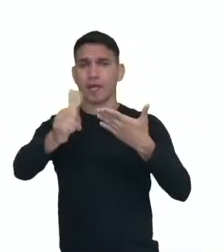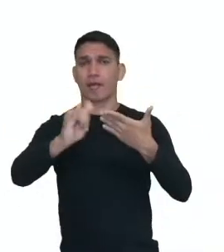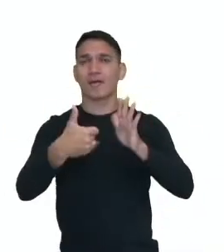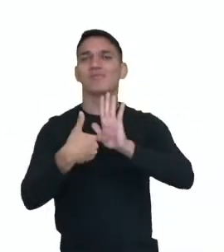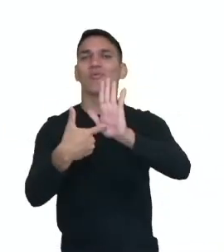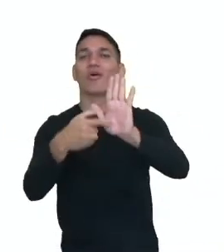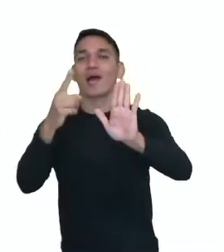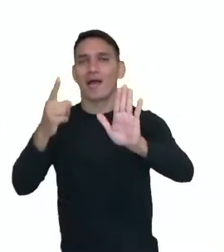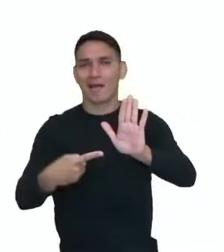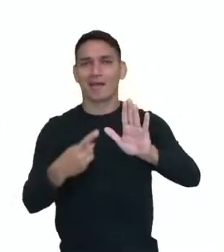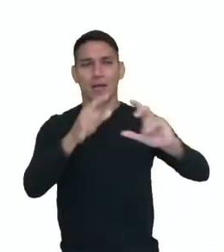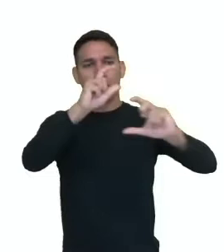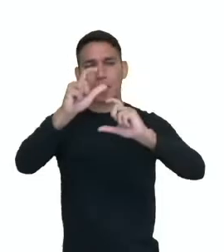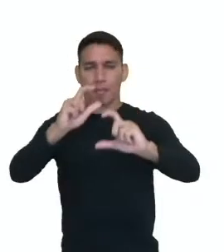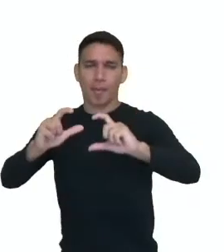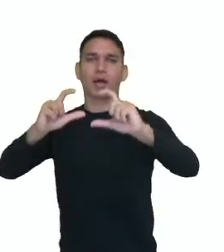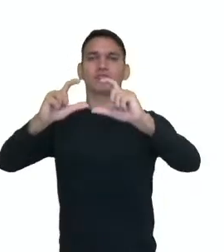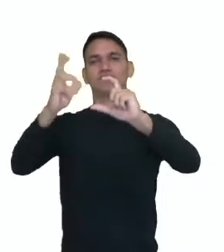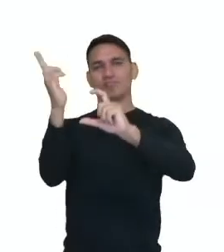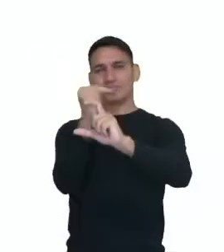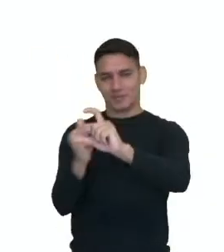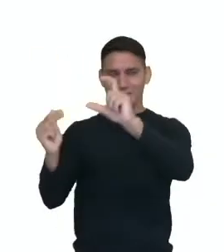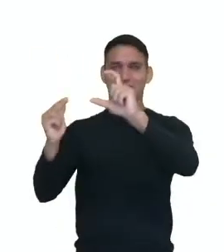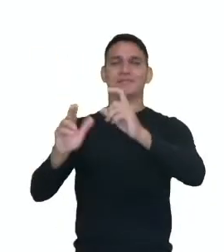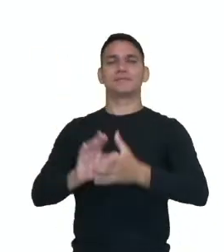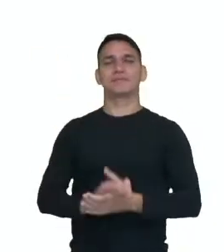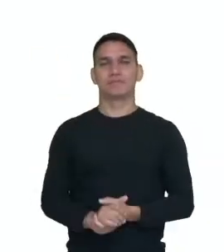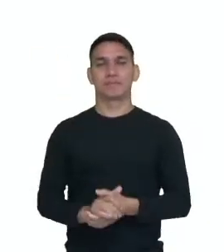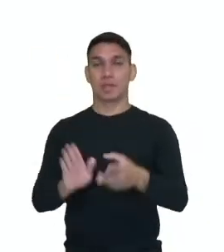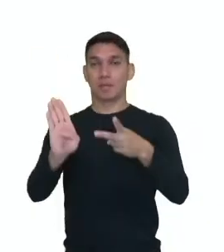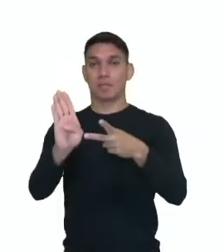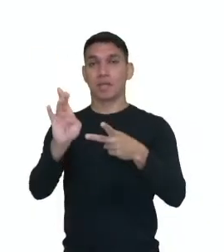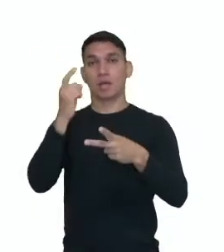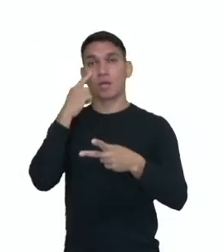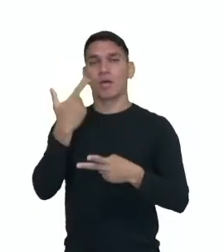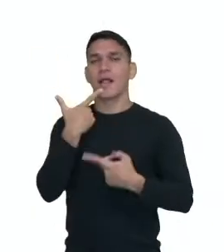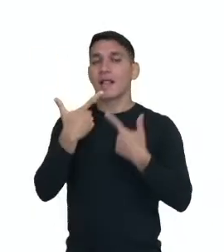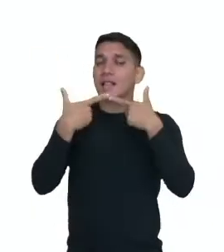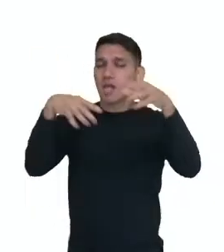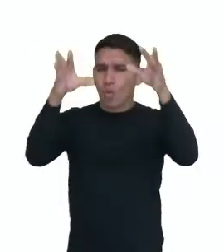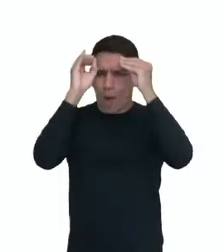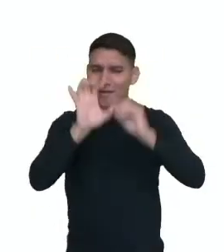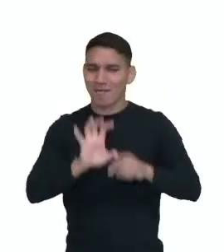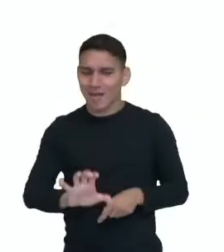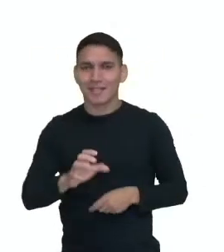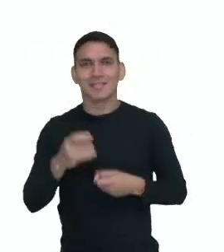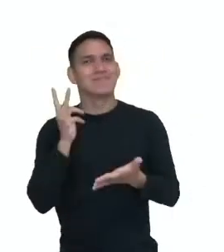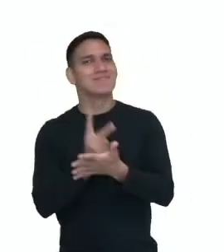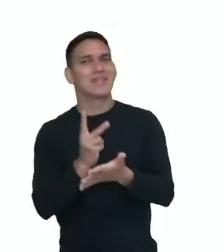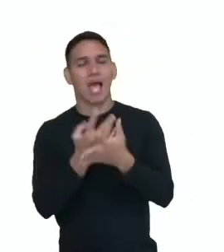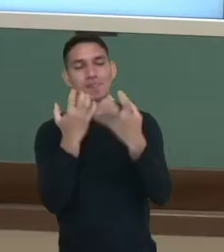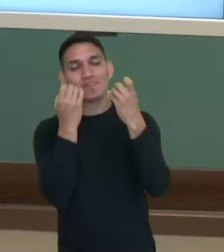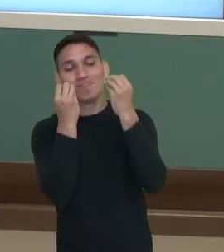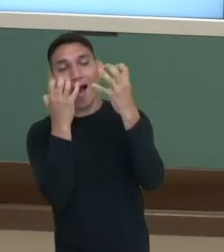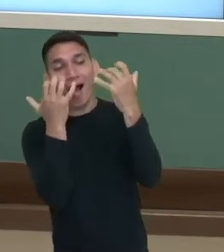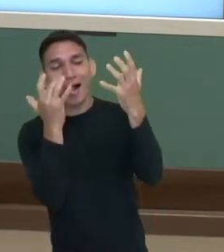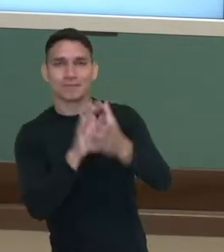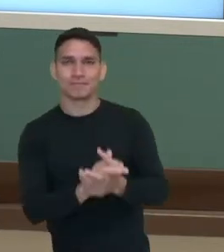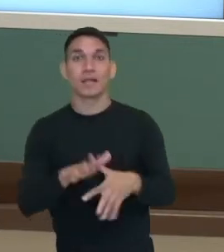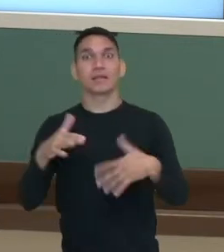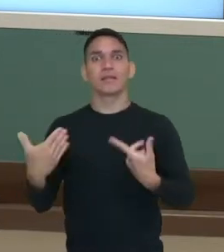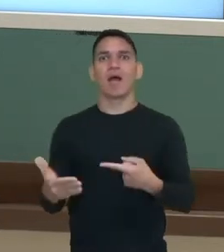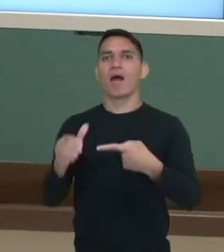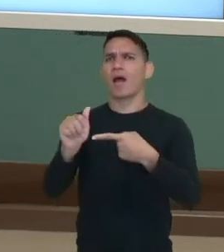quadrinhos, charges e cartoons. Letra B. Essas linguagens sempre me encantaram. Então, na letra A, nós temos